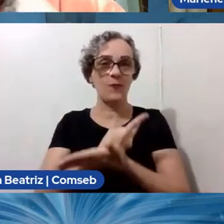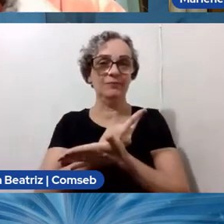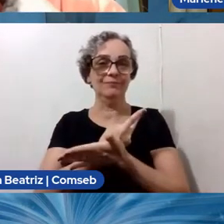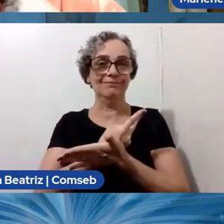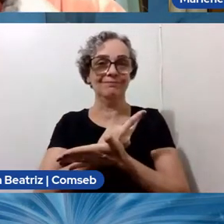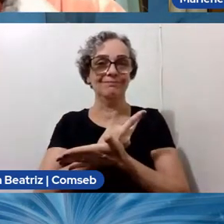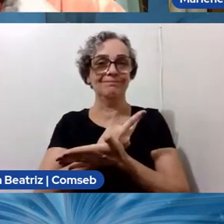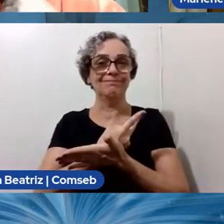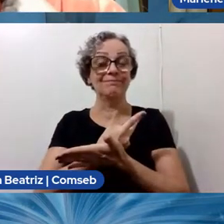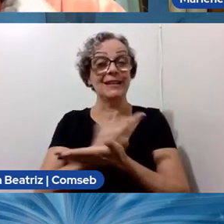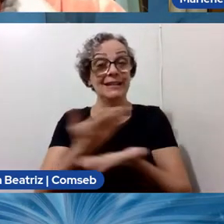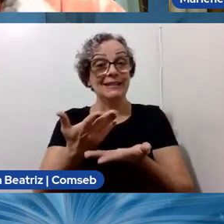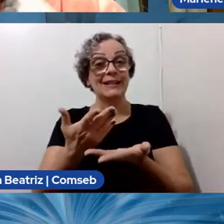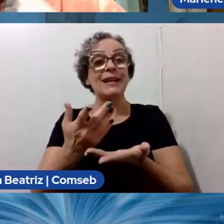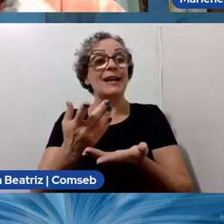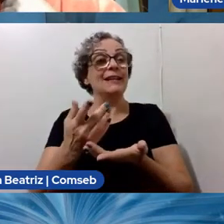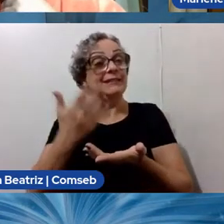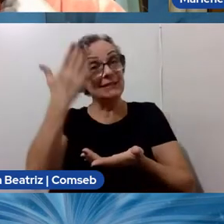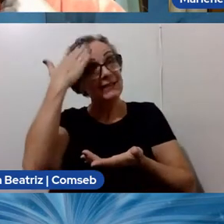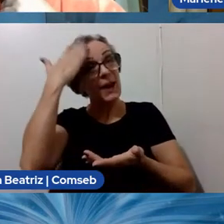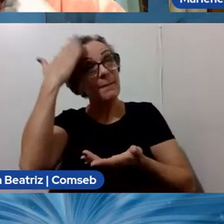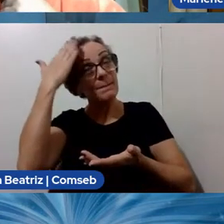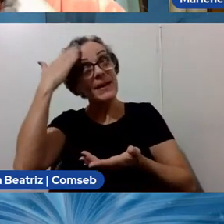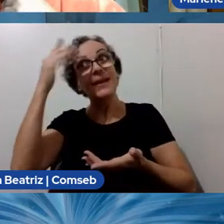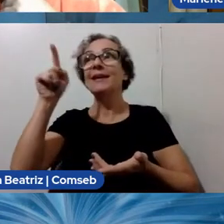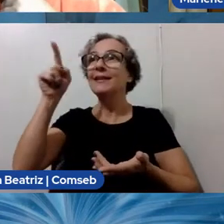sem deixar de lado a criação divina.